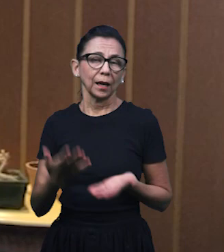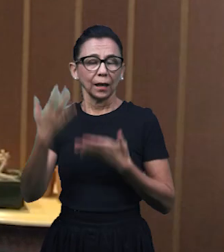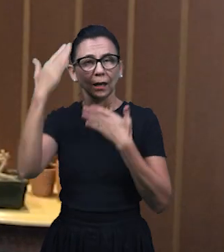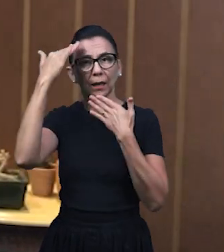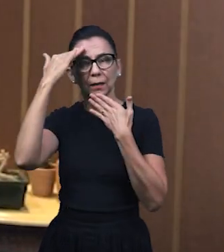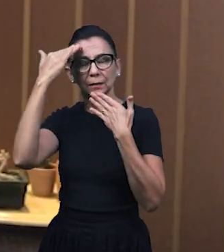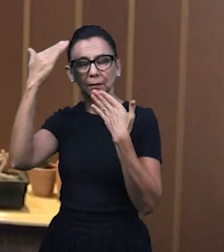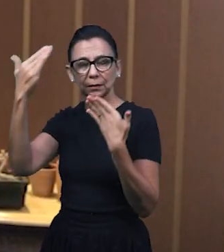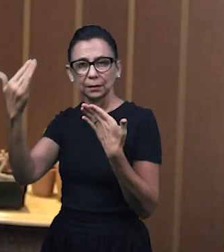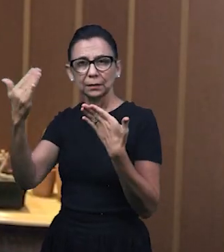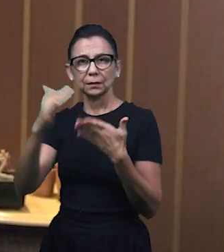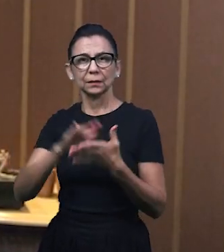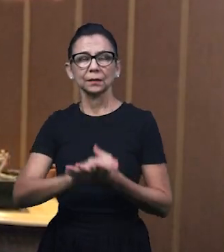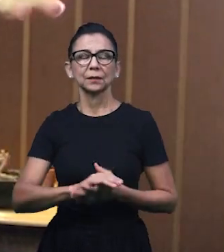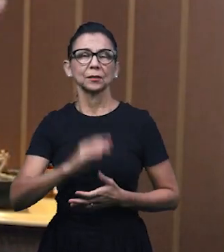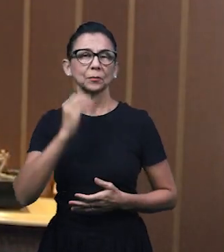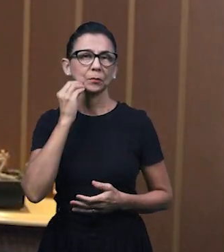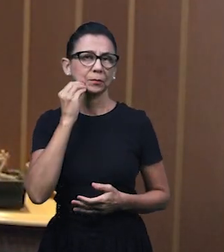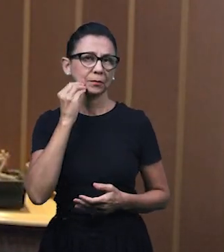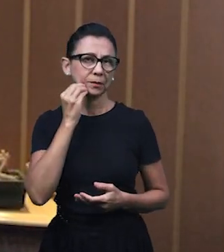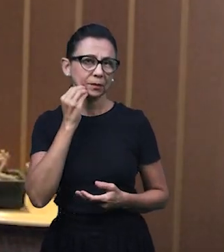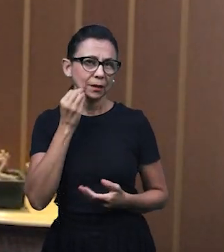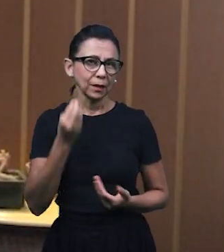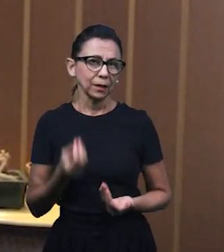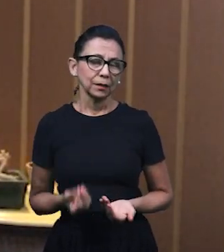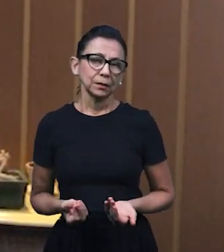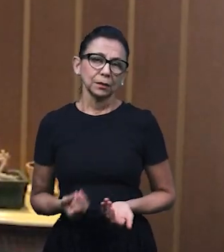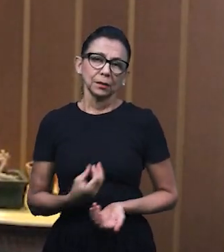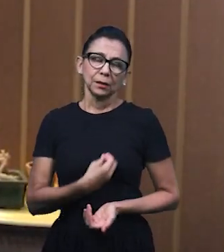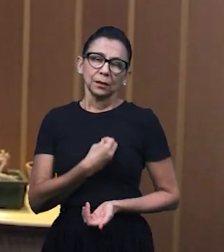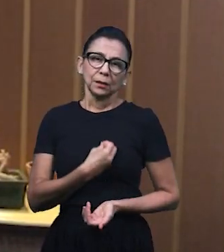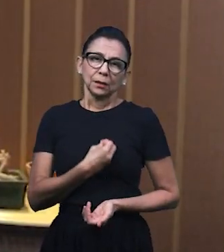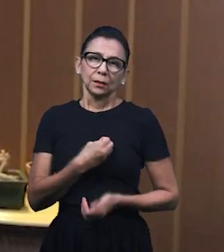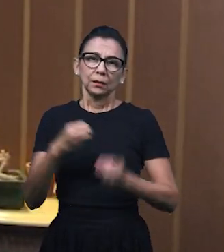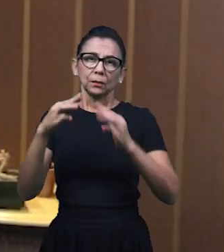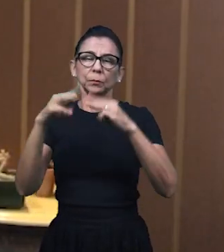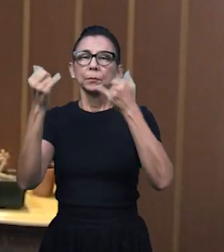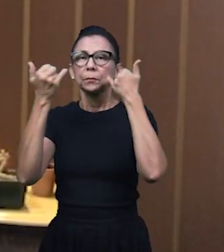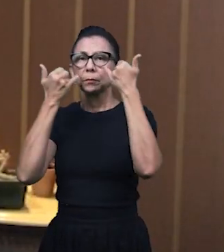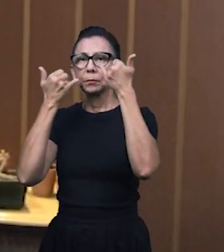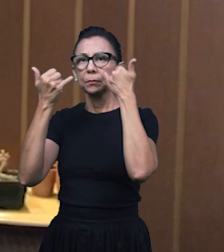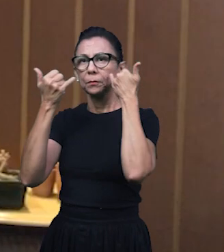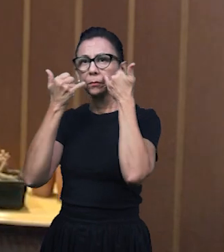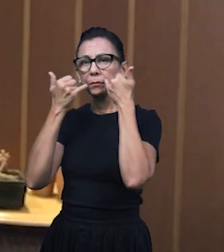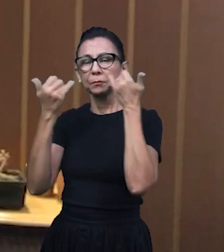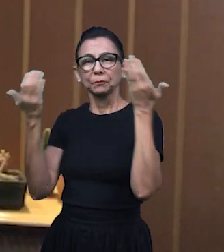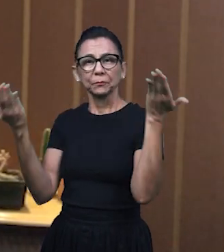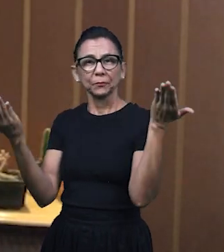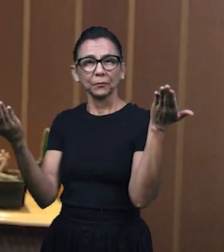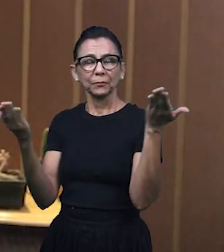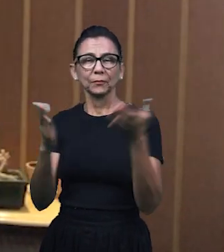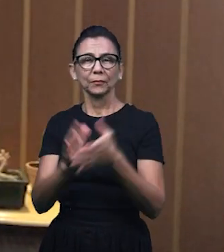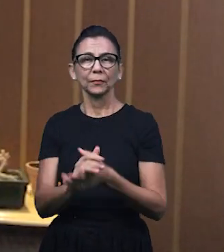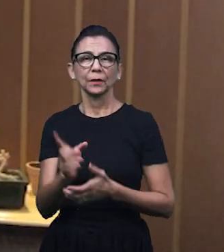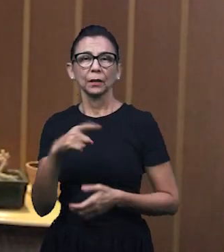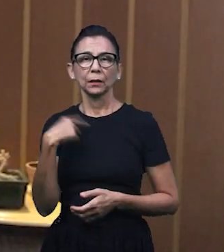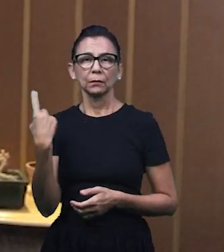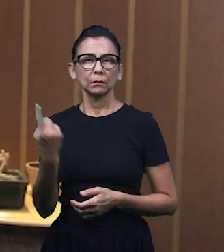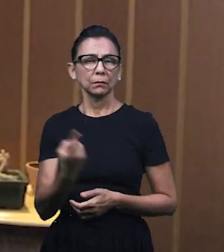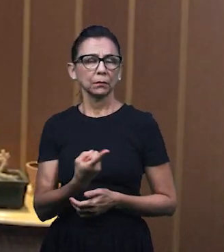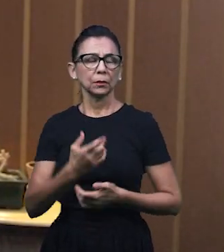aqui agradecer a oportunidade mais uma vez de poder estar participando do Manaim News, né? E estamos à